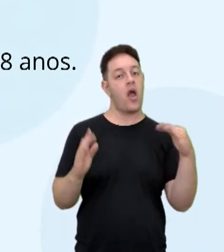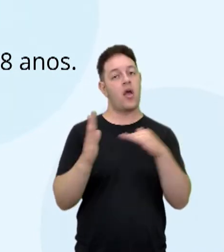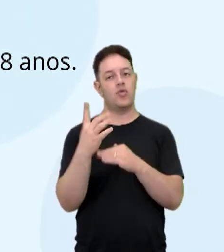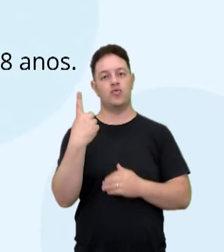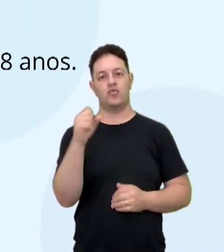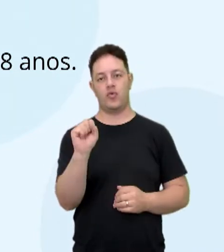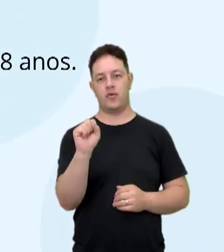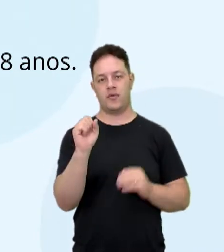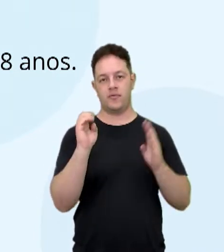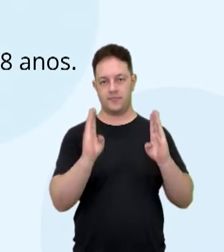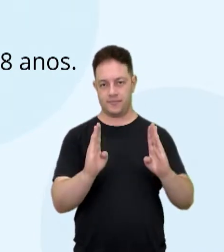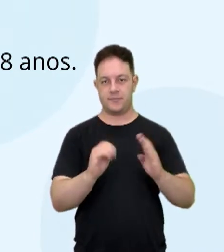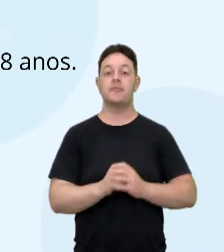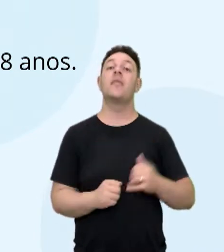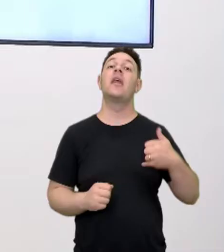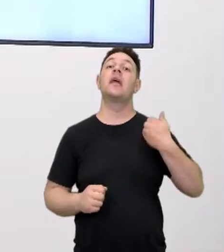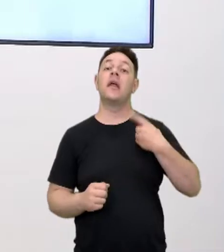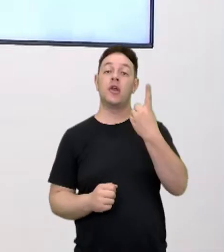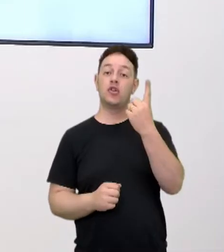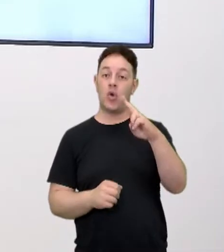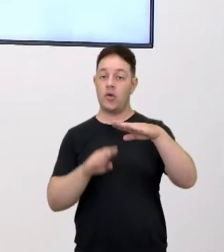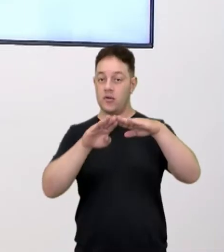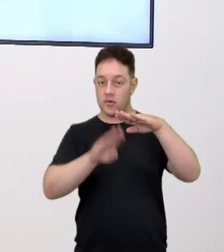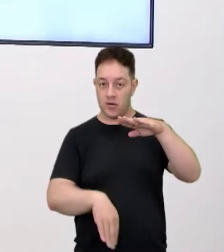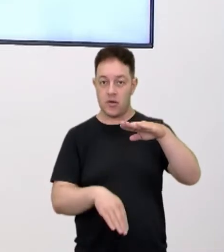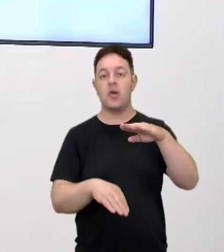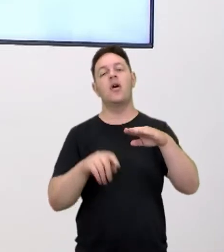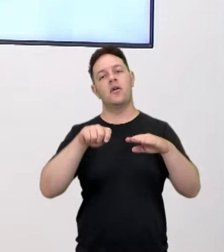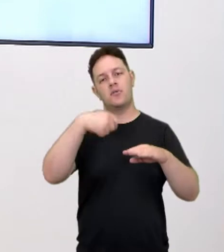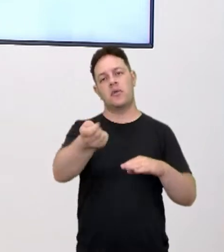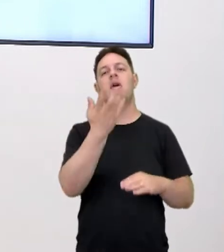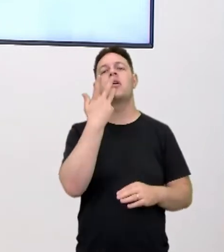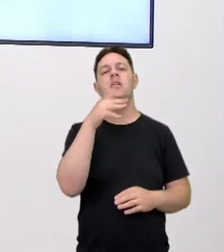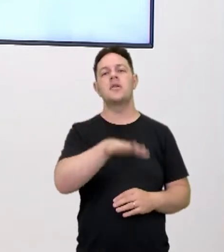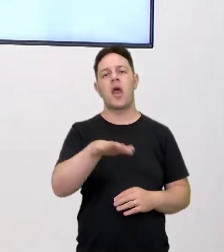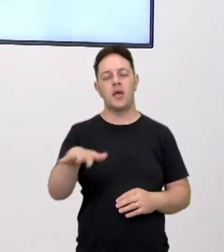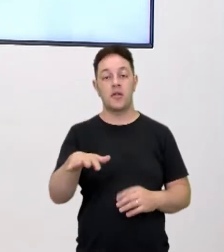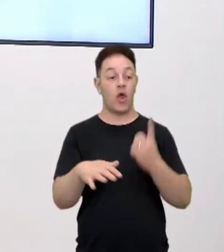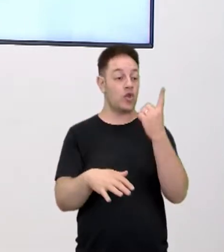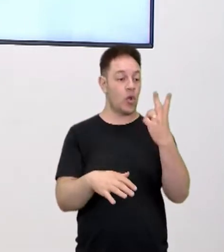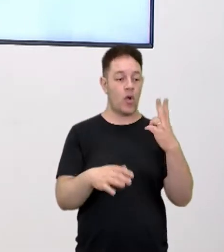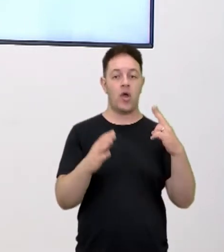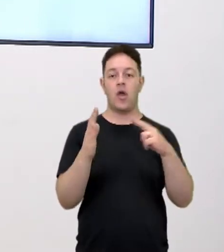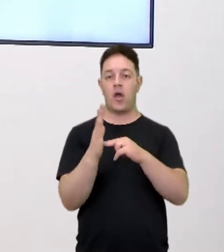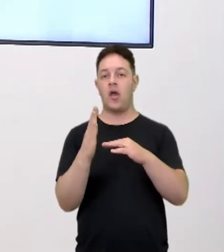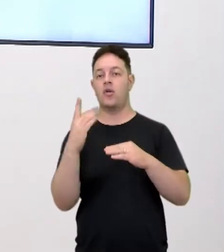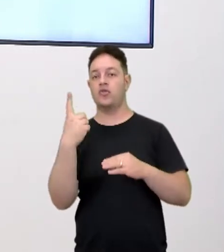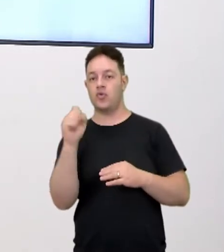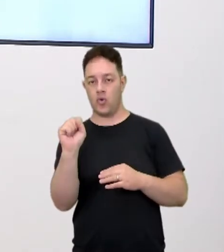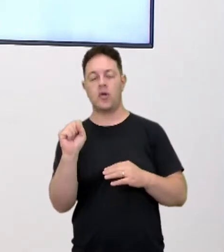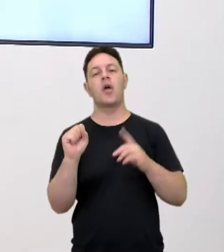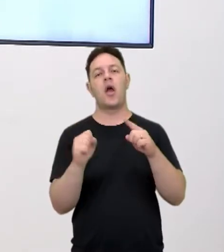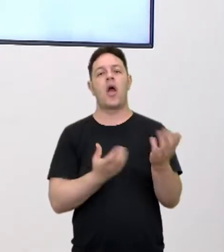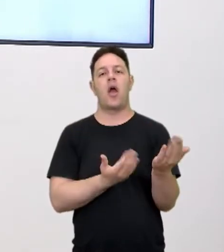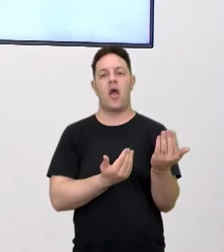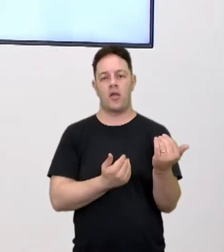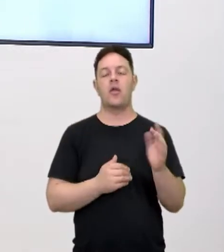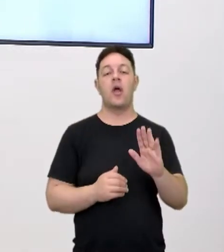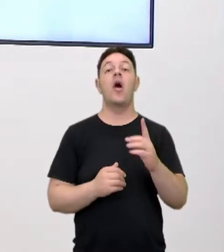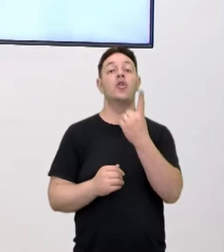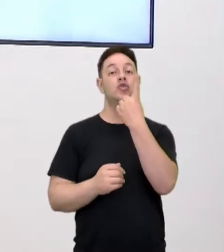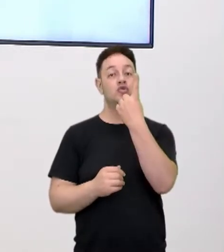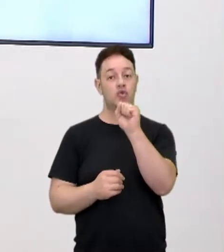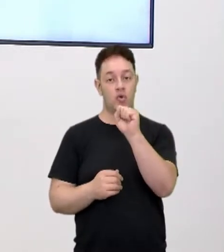Então, abaixo de 12 você é criança, dos 12 aos 18, adolescente, dos 18 para frente, você